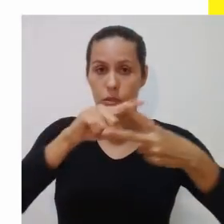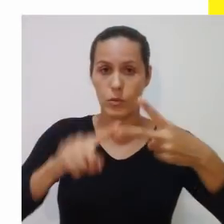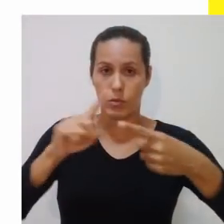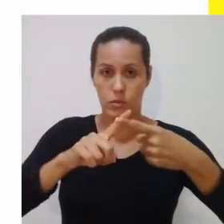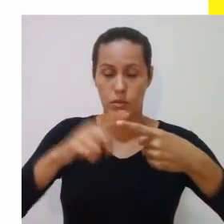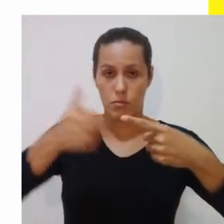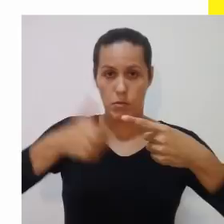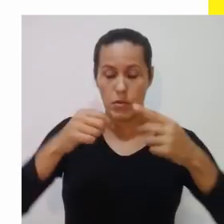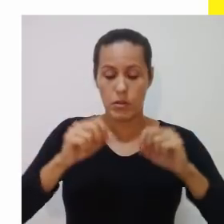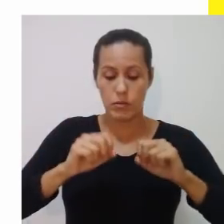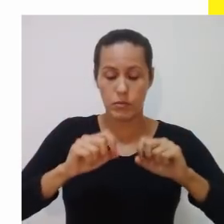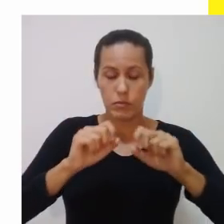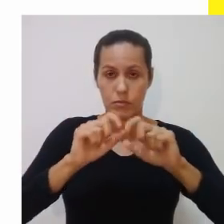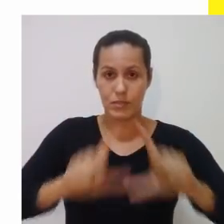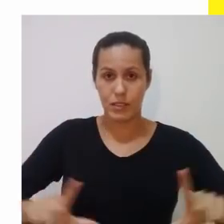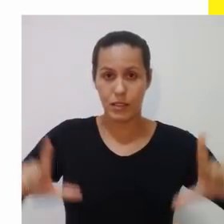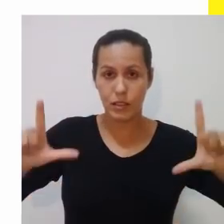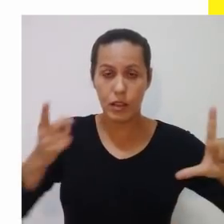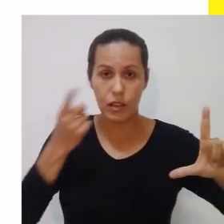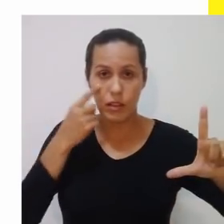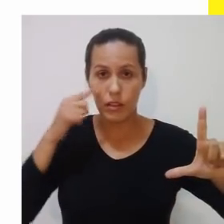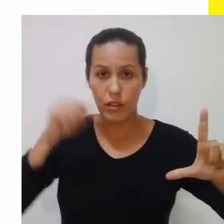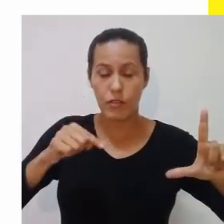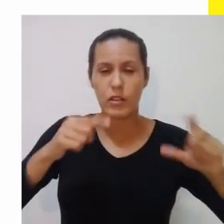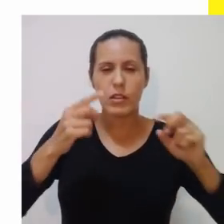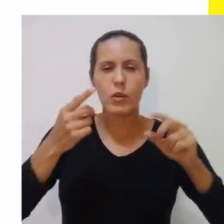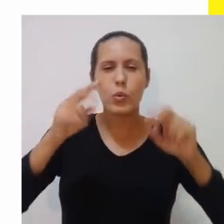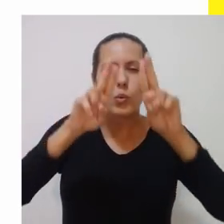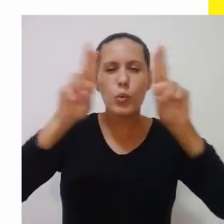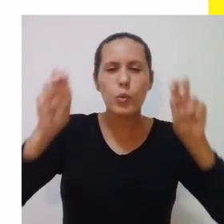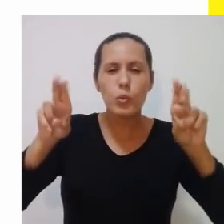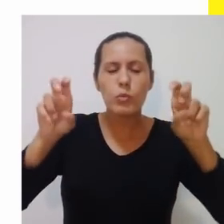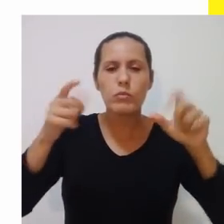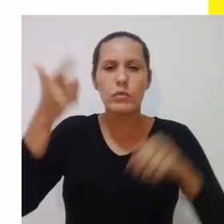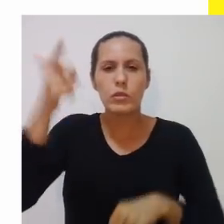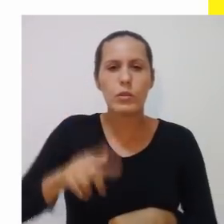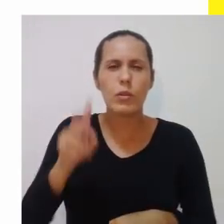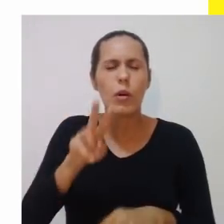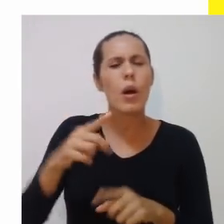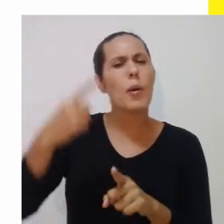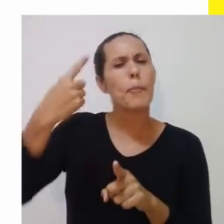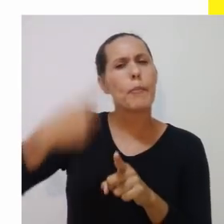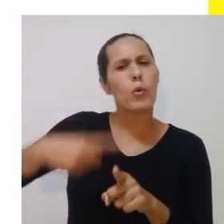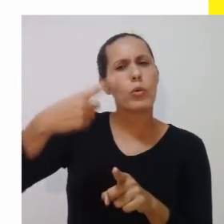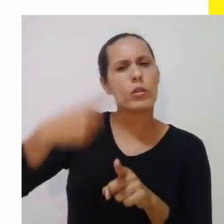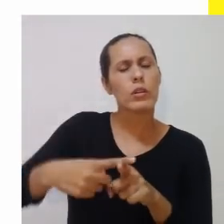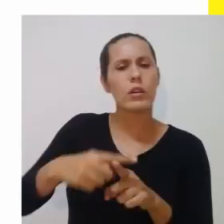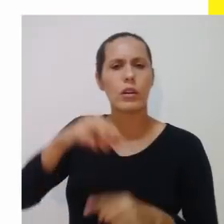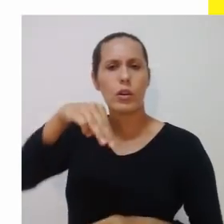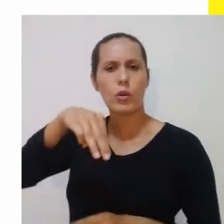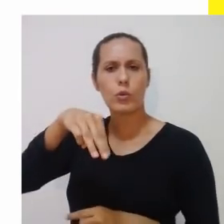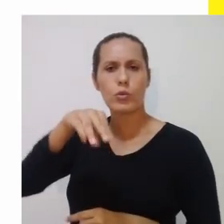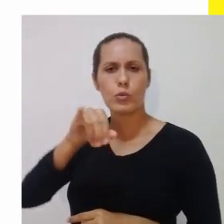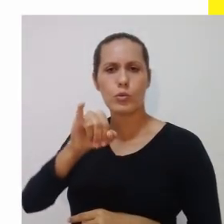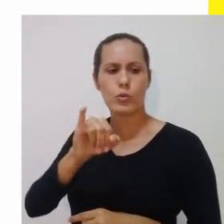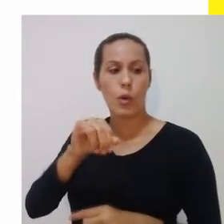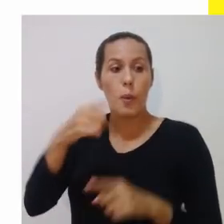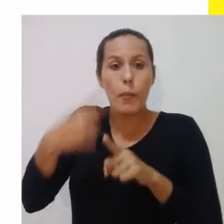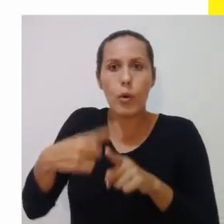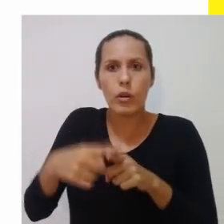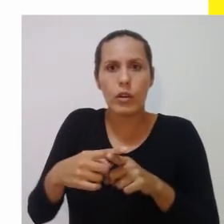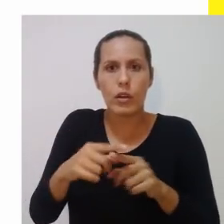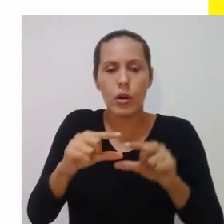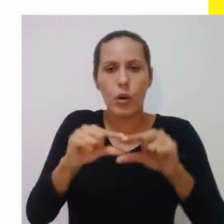primeira, de olho na tela e vejam o título mais uma vez. Por que os micro-organismos... Parou